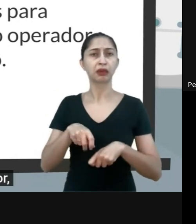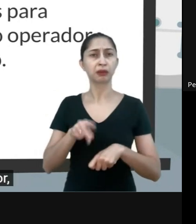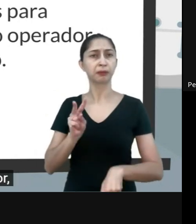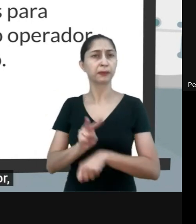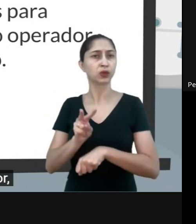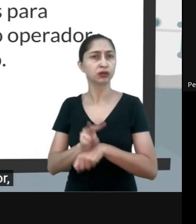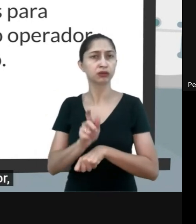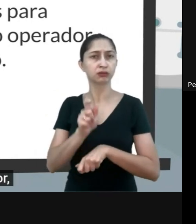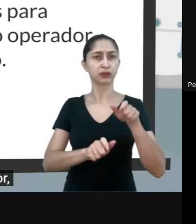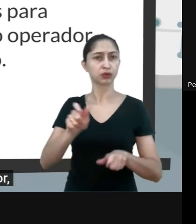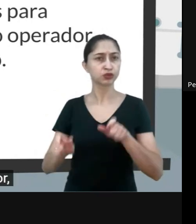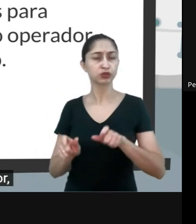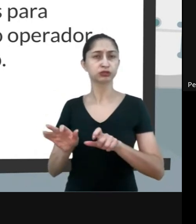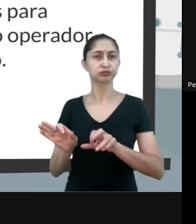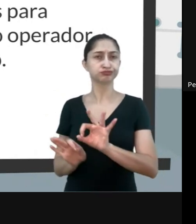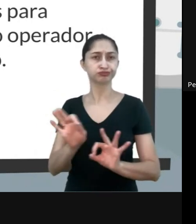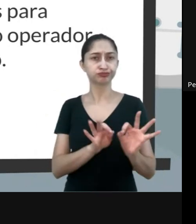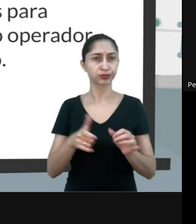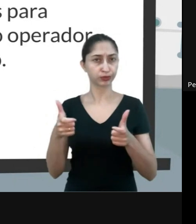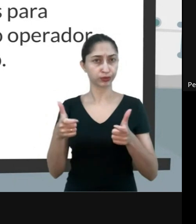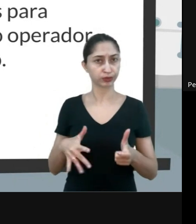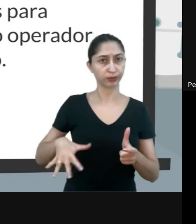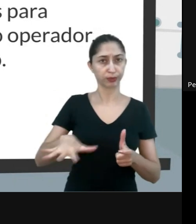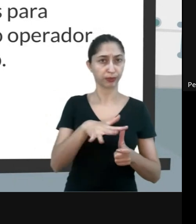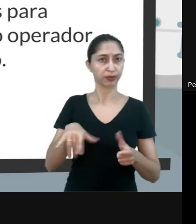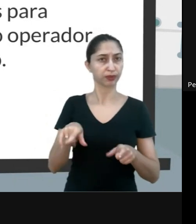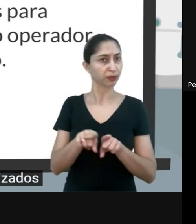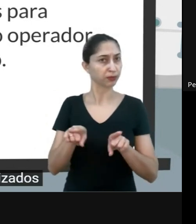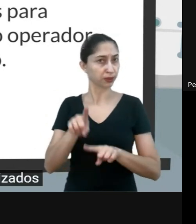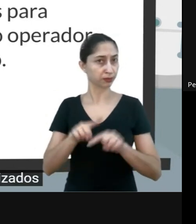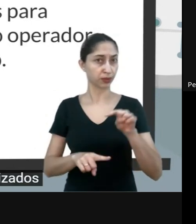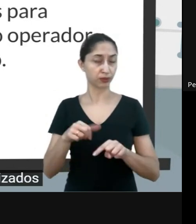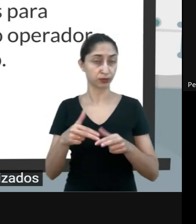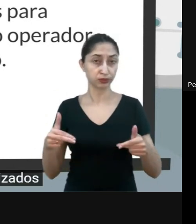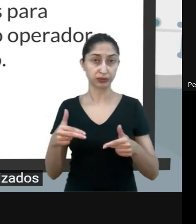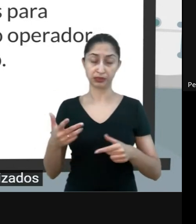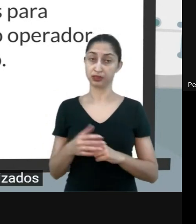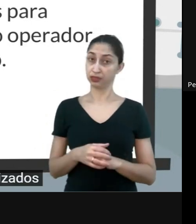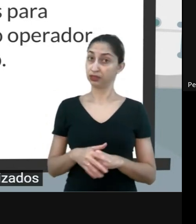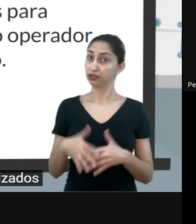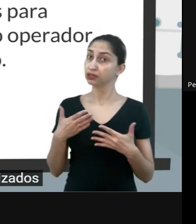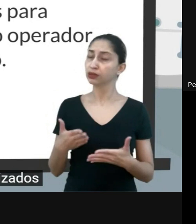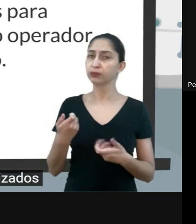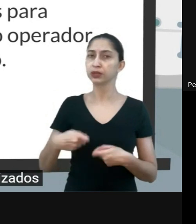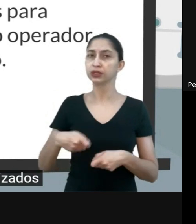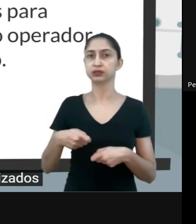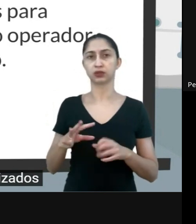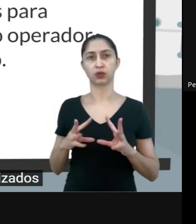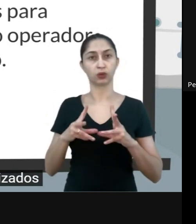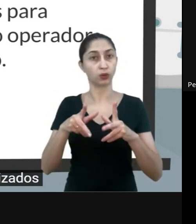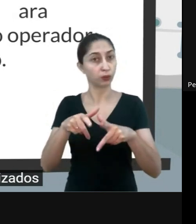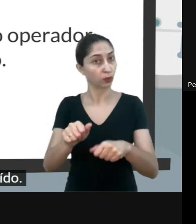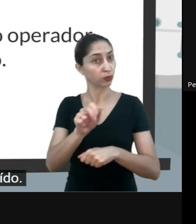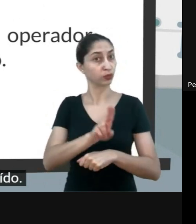proporcionar proteção ao operador, ao ambiente e ao produto. Estes equipamentos só devem ser utilizados por